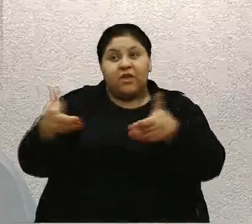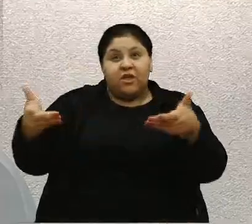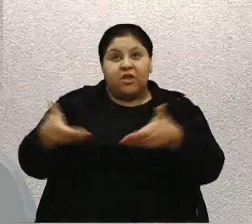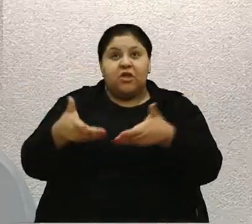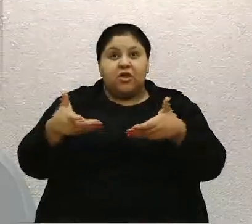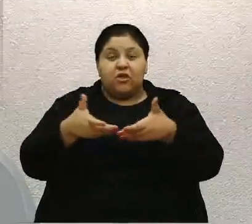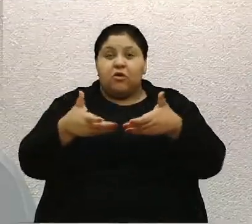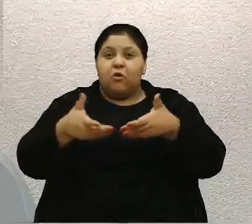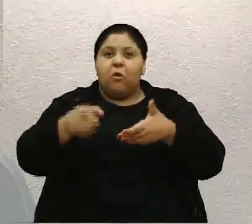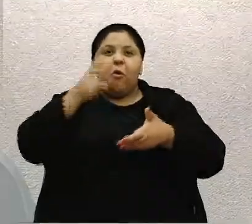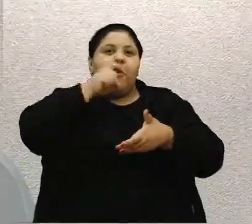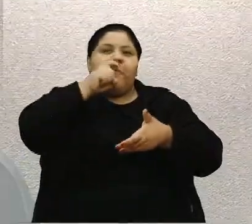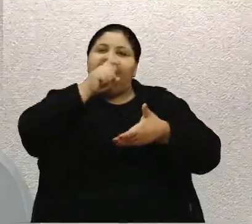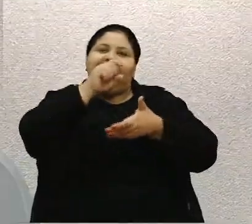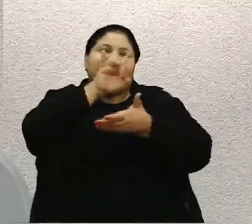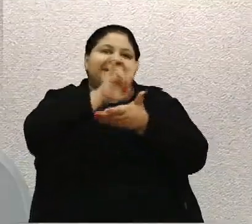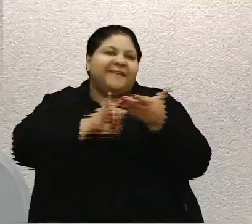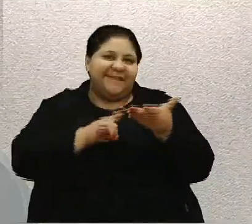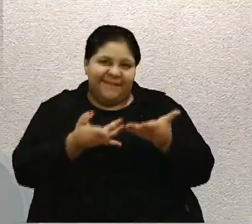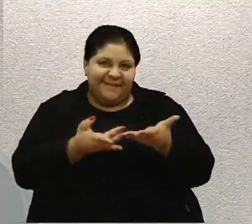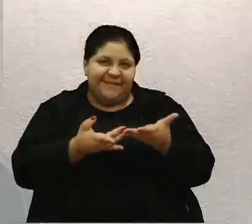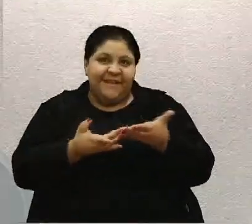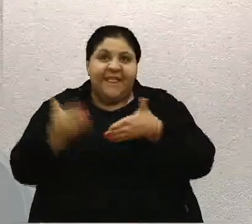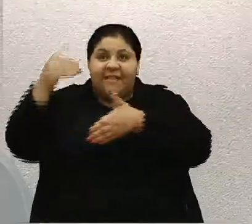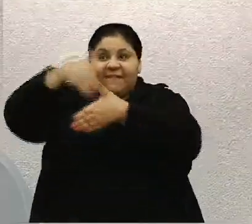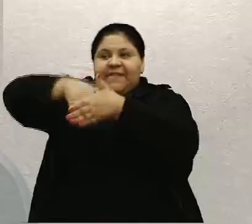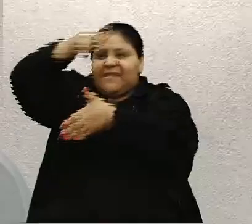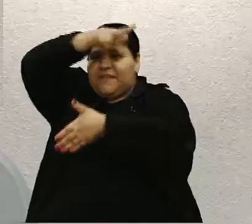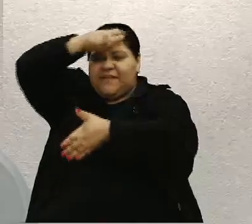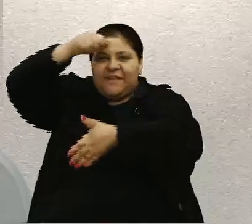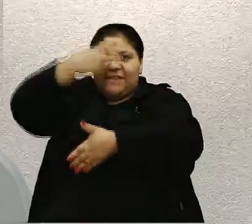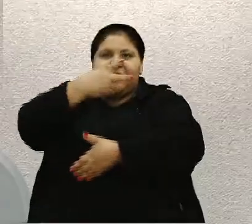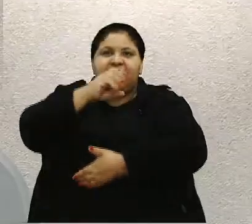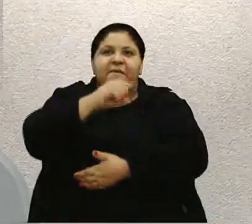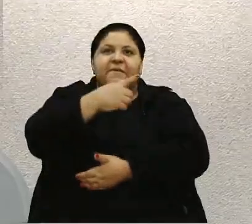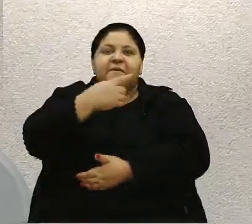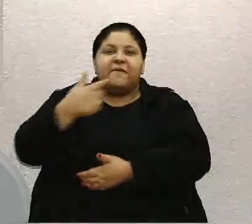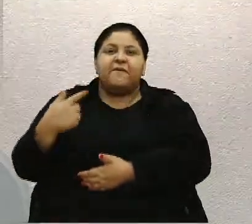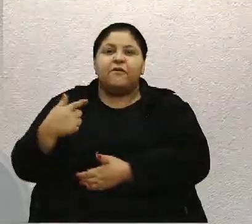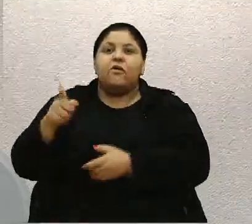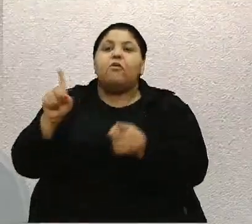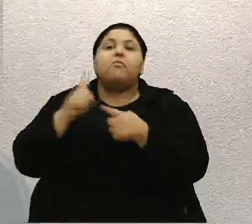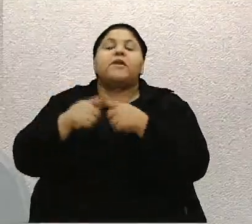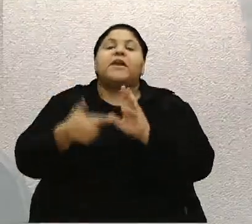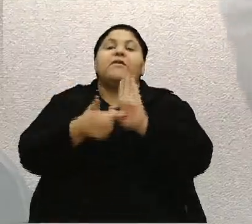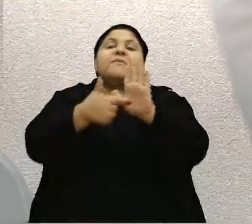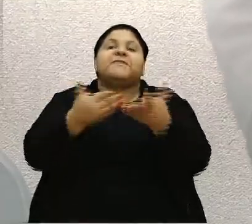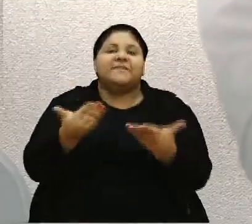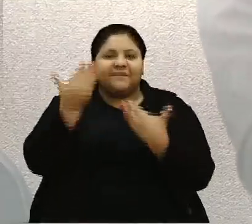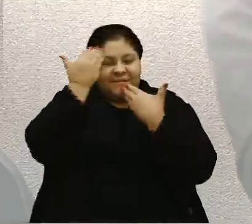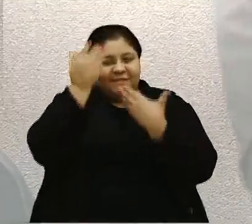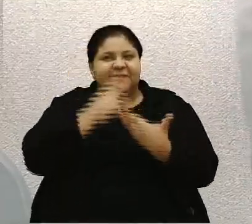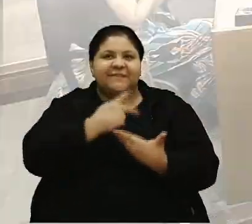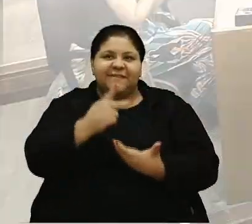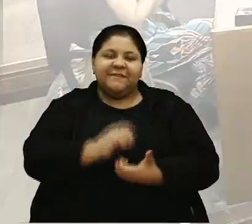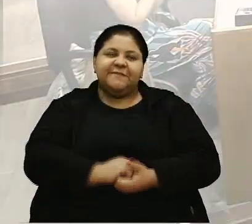da regularização ali fora estava dentro da prefeitura em 2017. Por que não apresentou? Obrigado, senhora presidente.